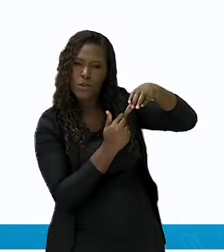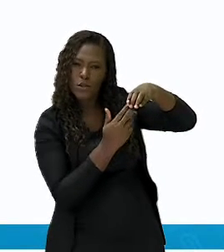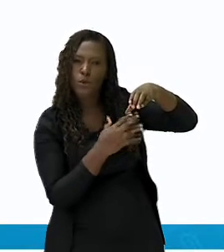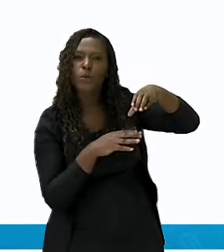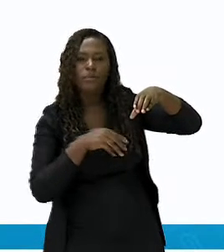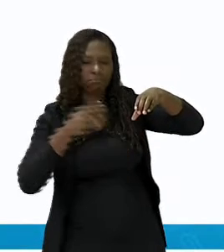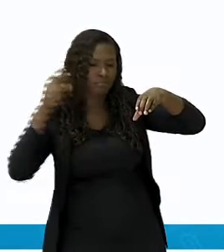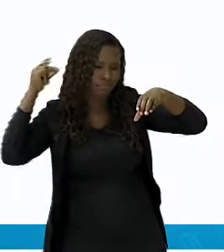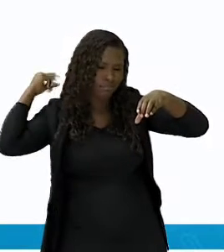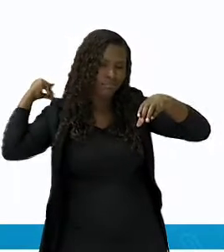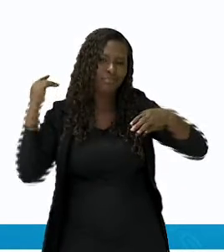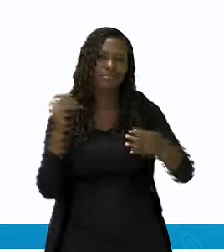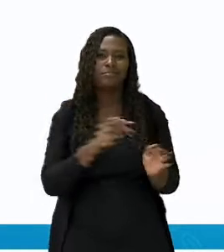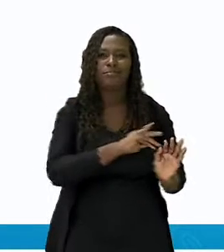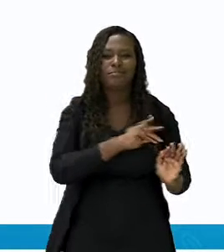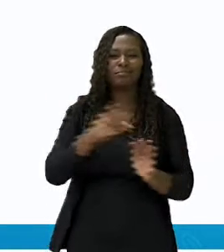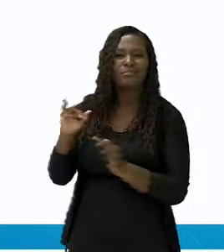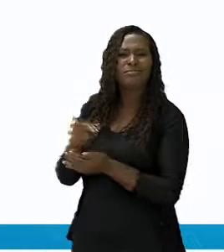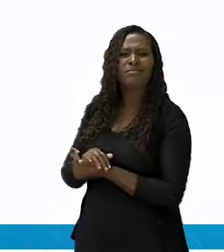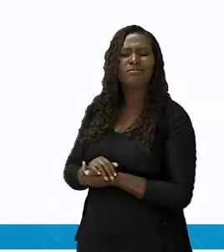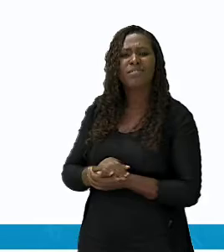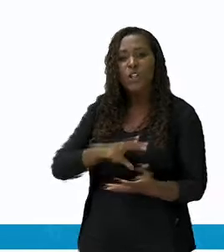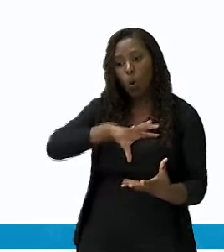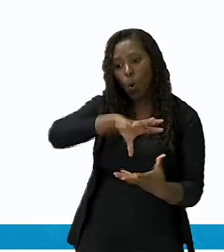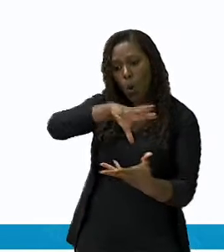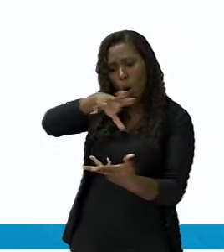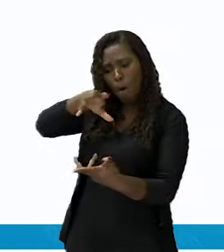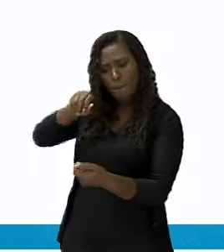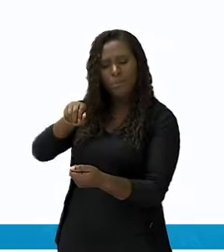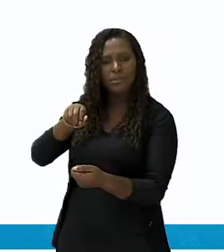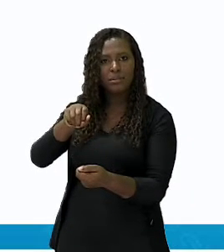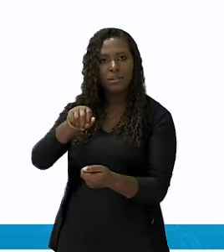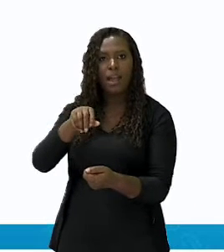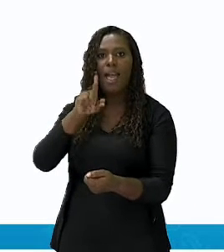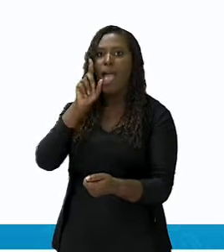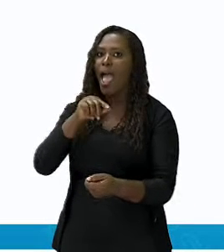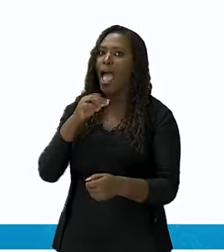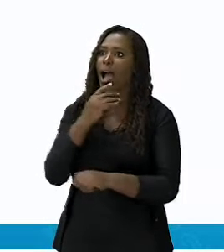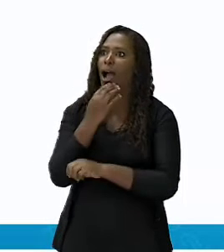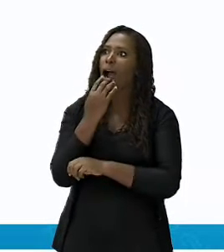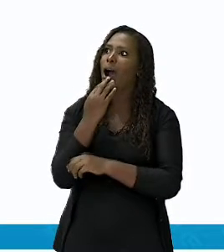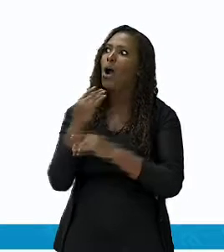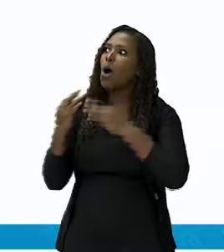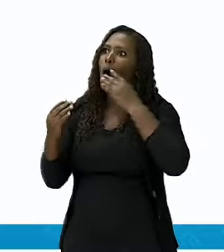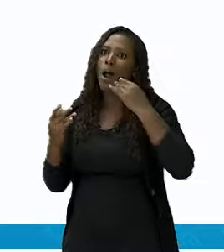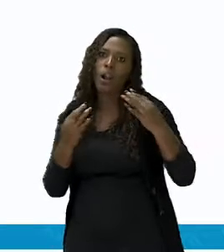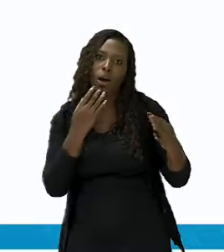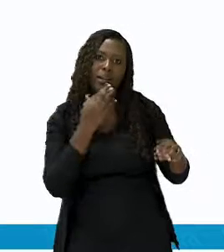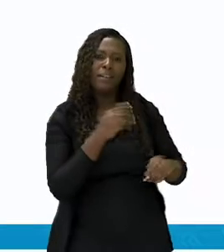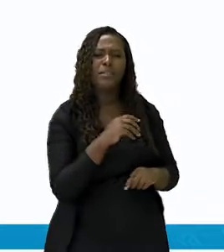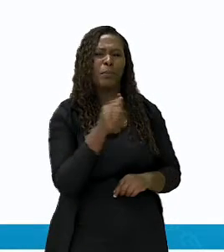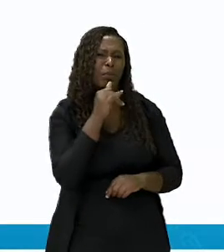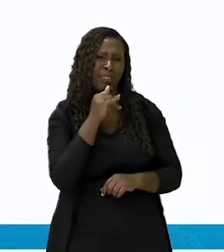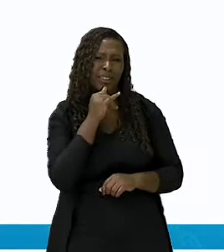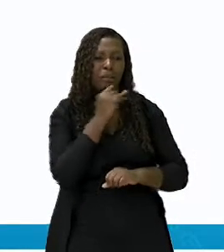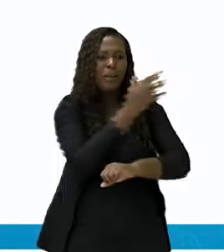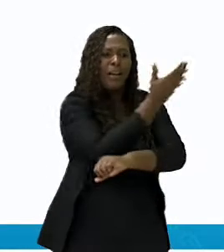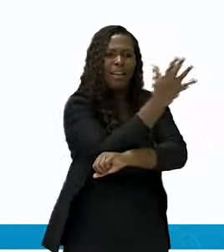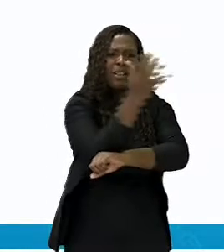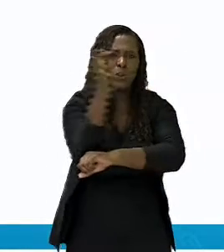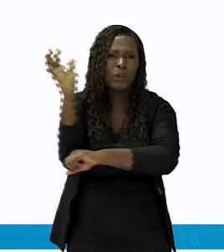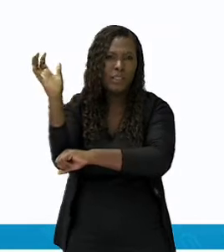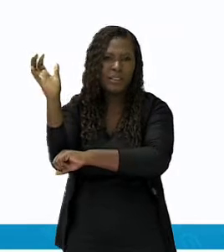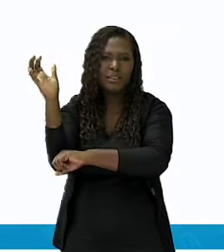O mundo que nos cerca, ele é colorido. Observe a natureza. A cor está em toda parte e de muitas formas.